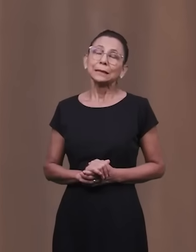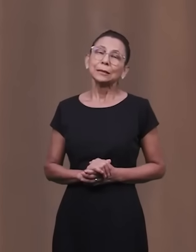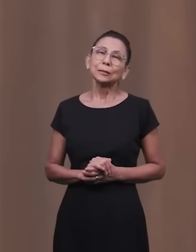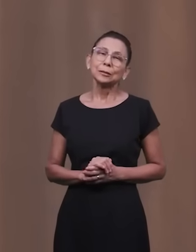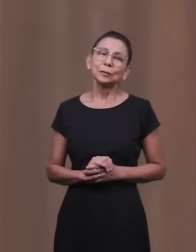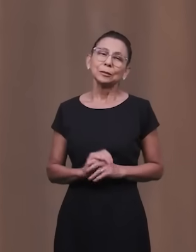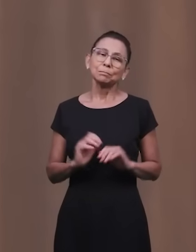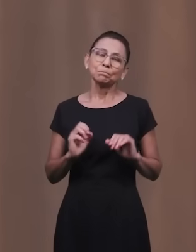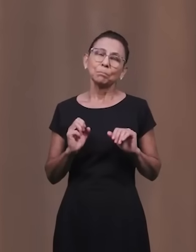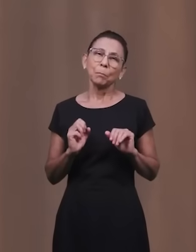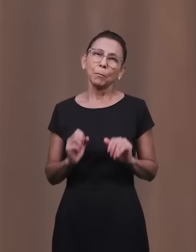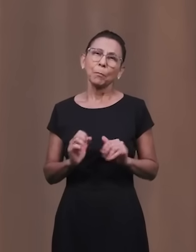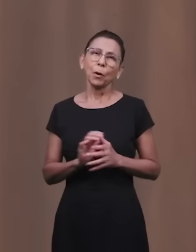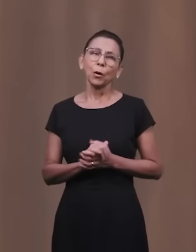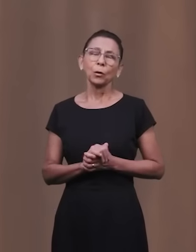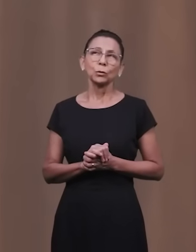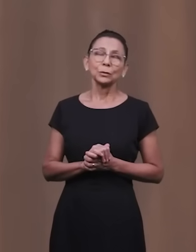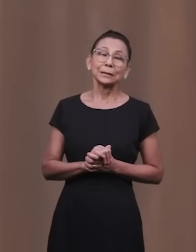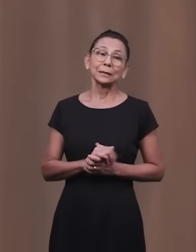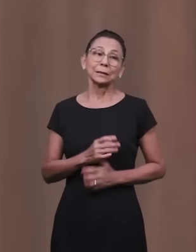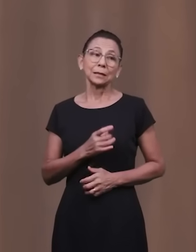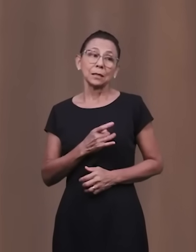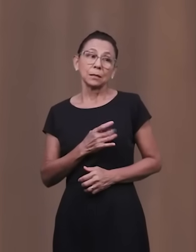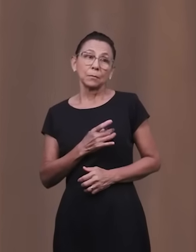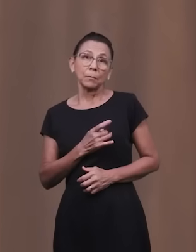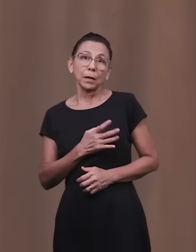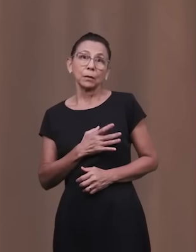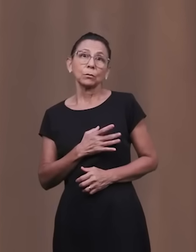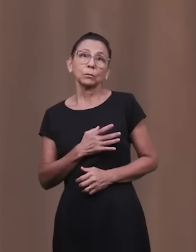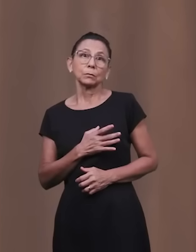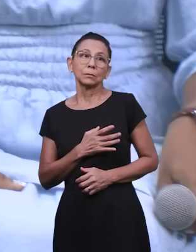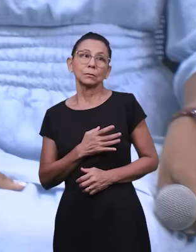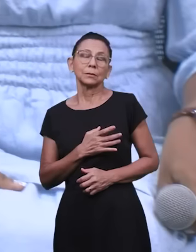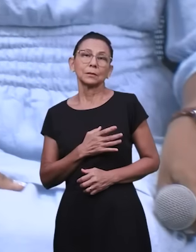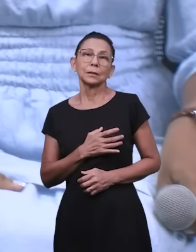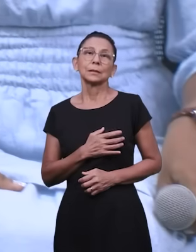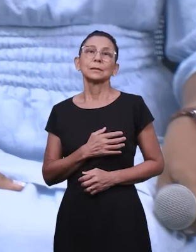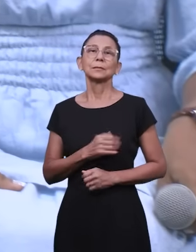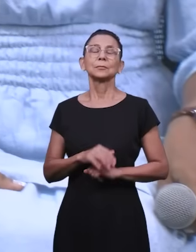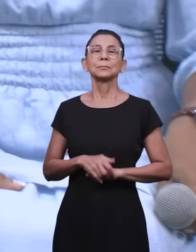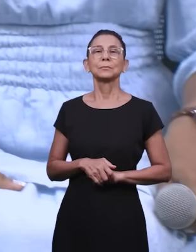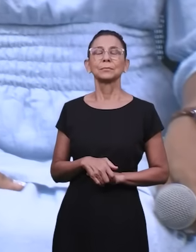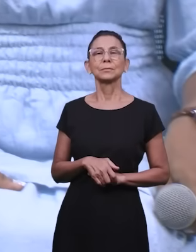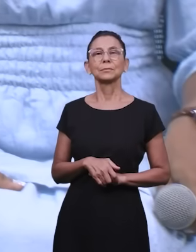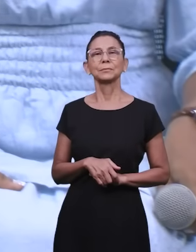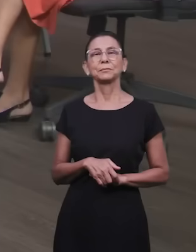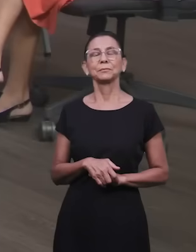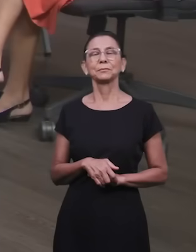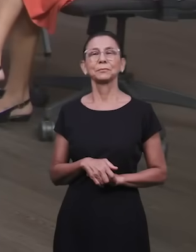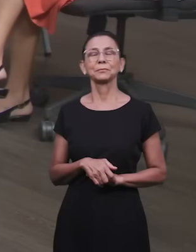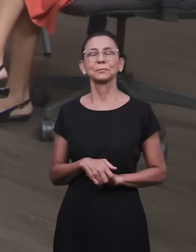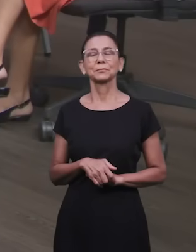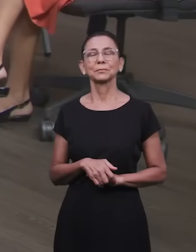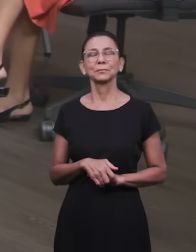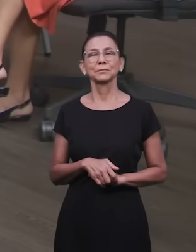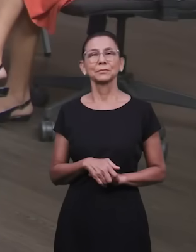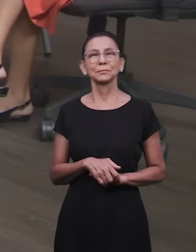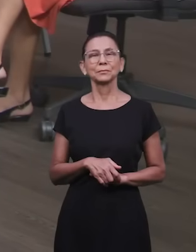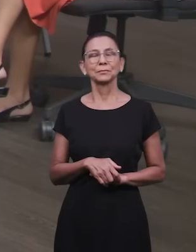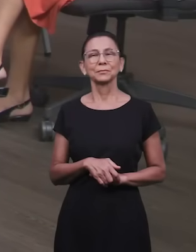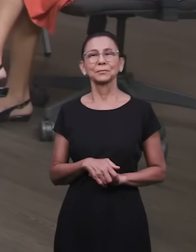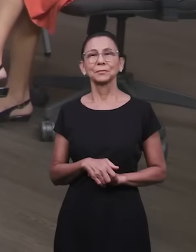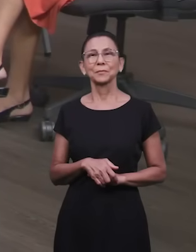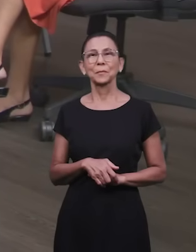desencadear uma sensação de perigo, de medo que tem a ver com a ansiedade. Muito bem. Bom, vamos conhecer então